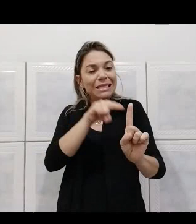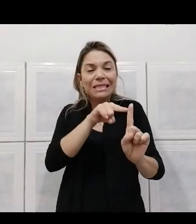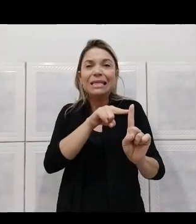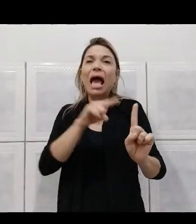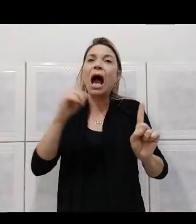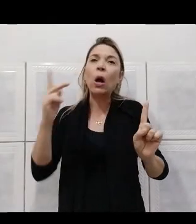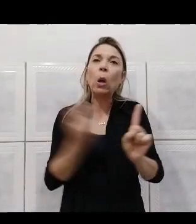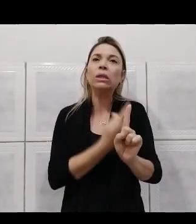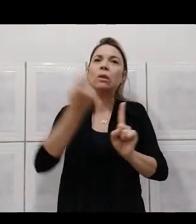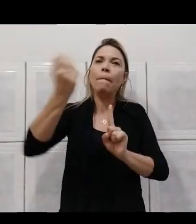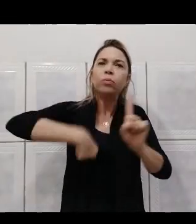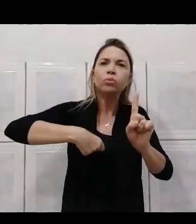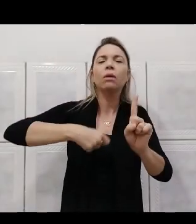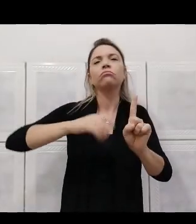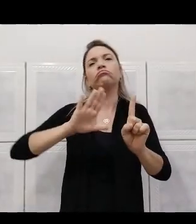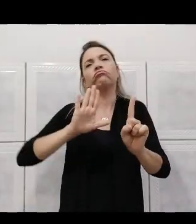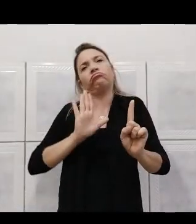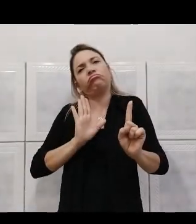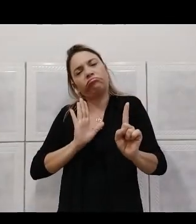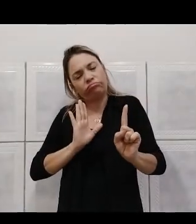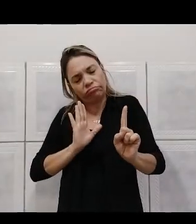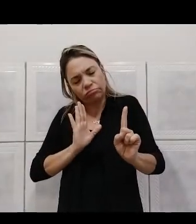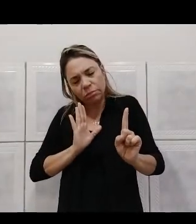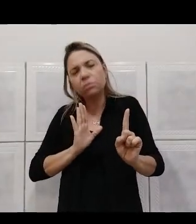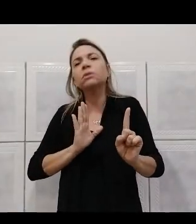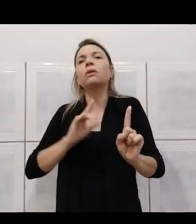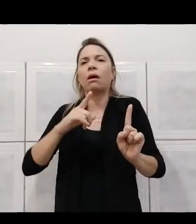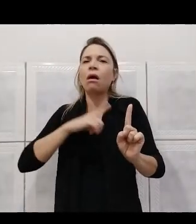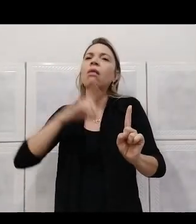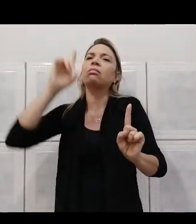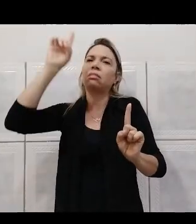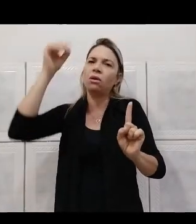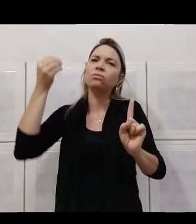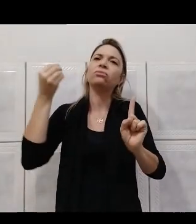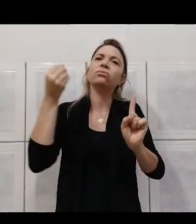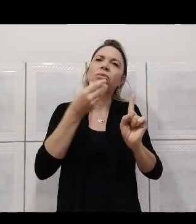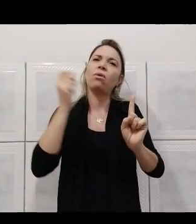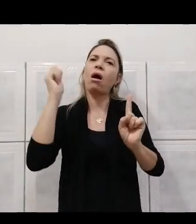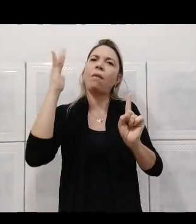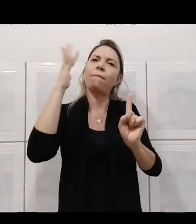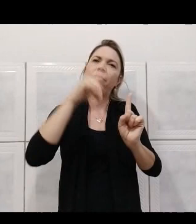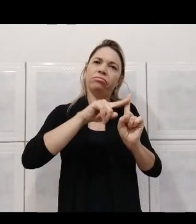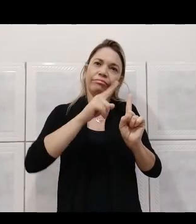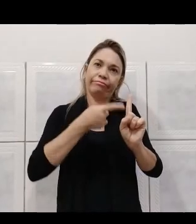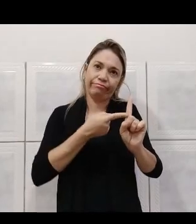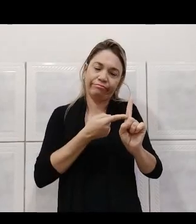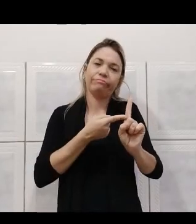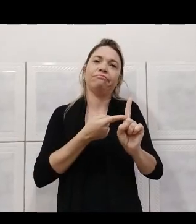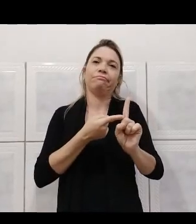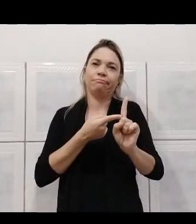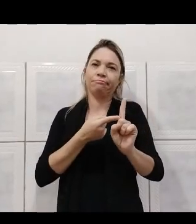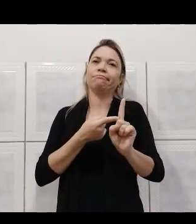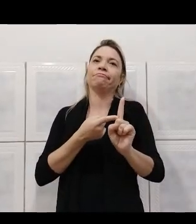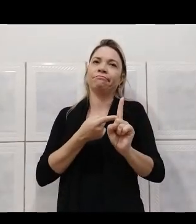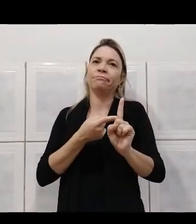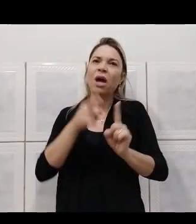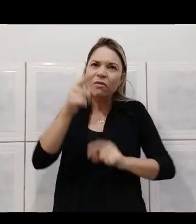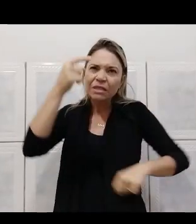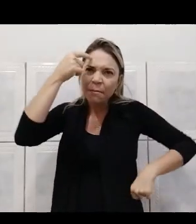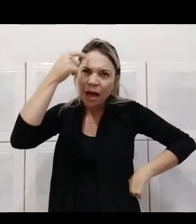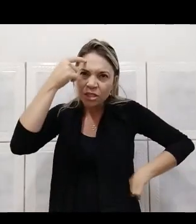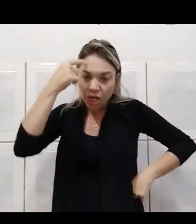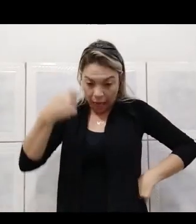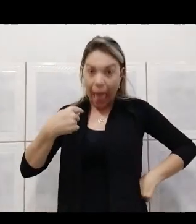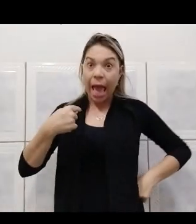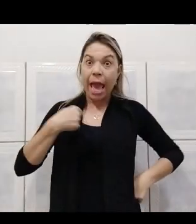vítima, por exemplo, de uma violência como essa. Imagine se você fosse essa pessoa, se você não gostaria